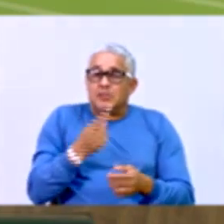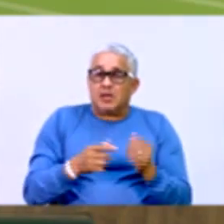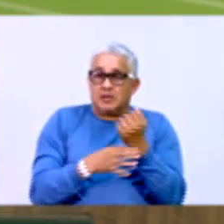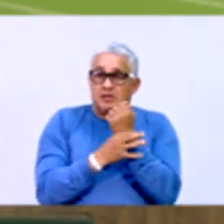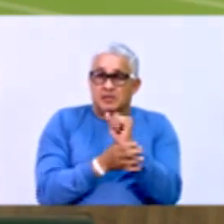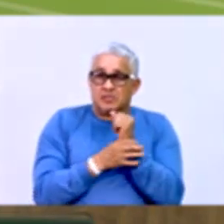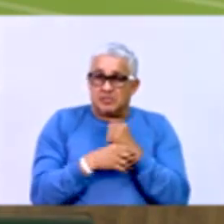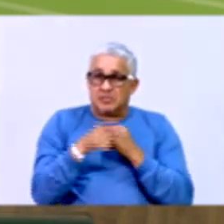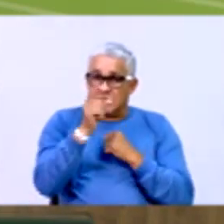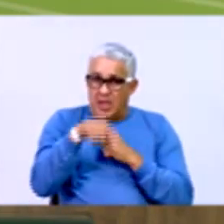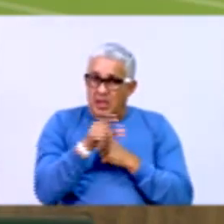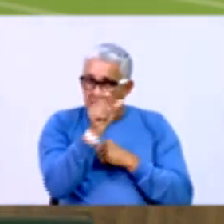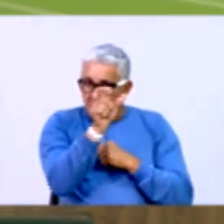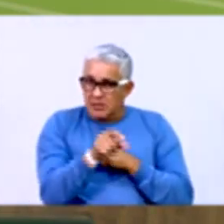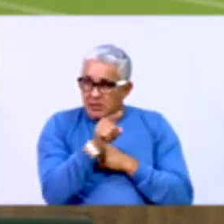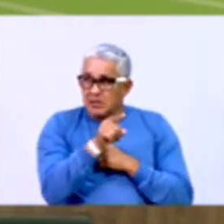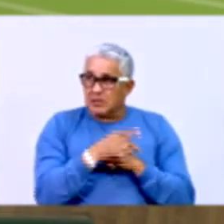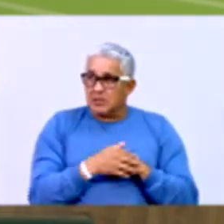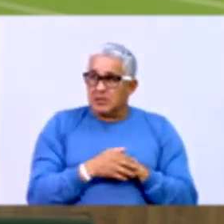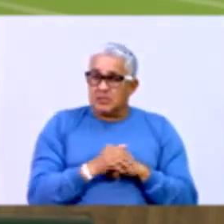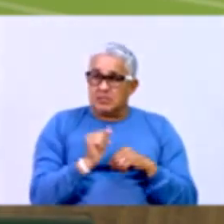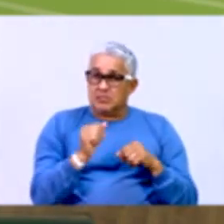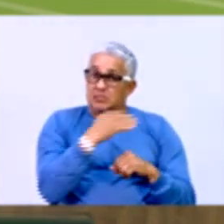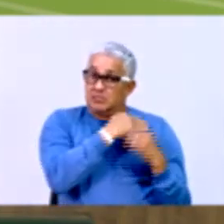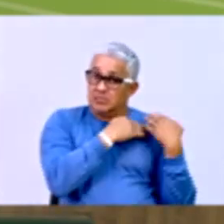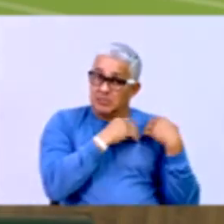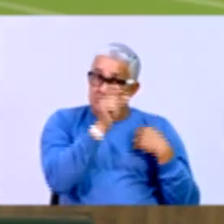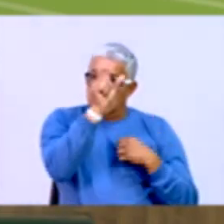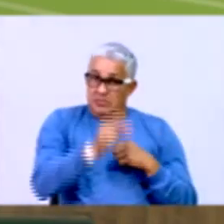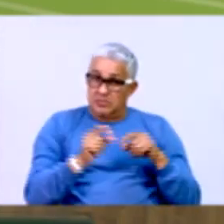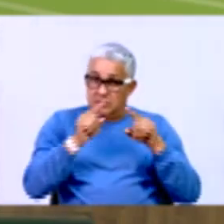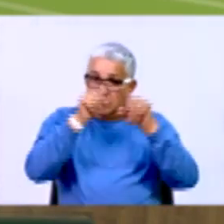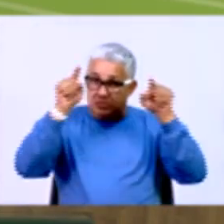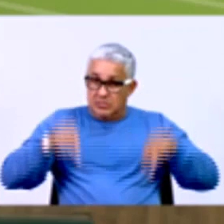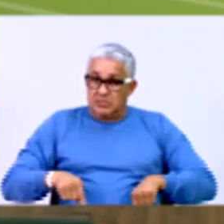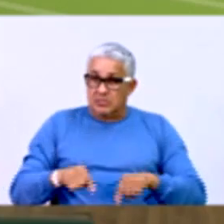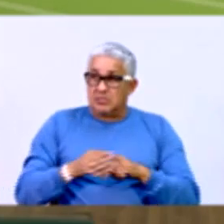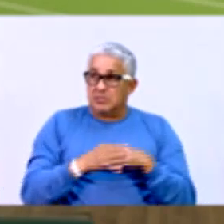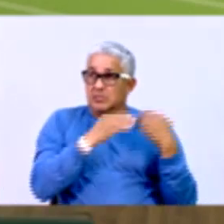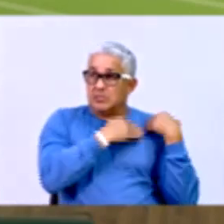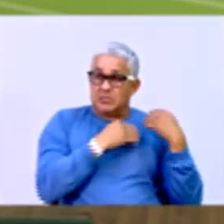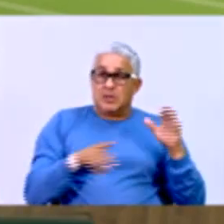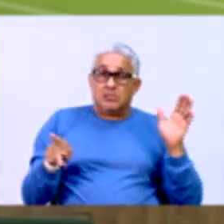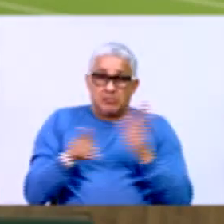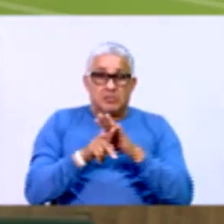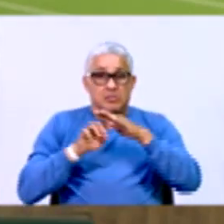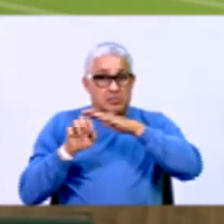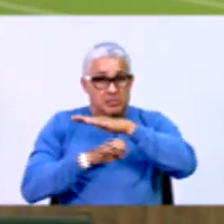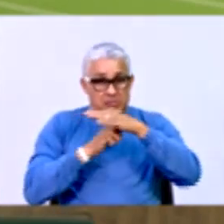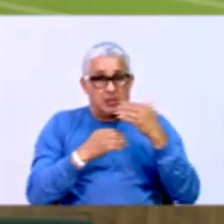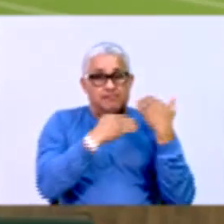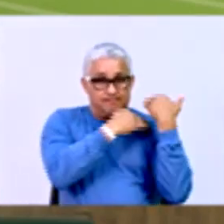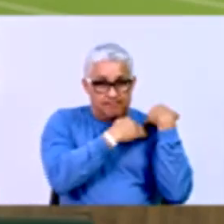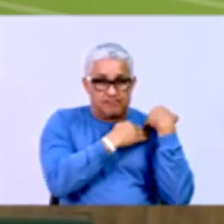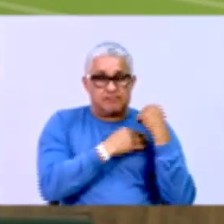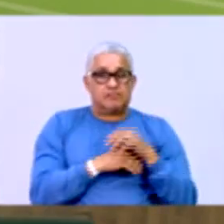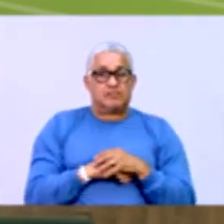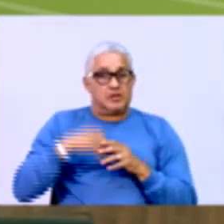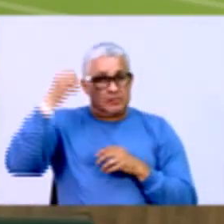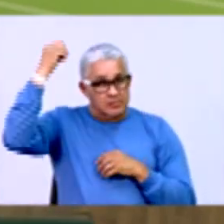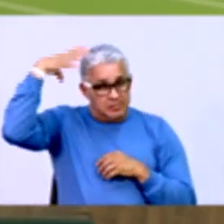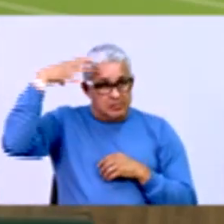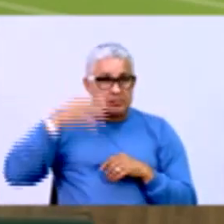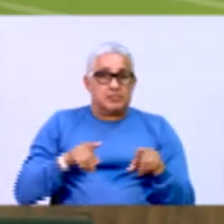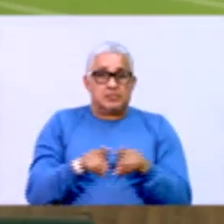E acabou acontecendo assim, em vez de você responsabilizar um funcionário, quem acabou sendo responsabilizado foi a própria empresa, né? Então, às